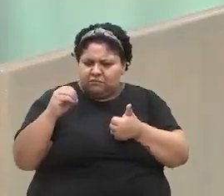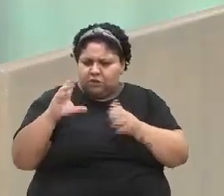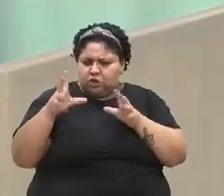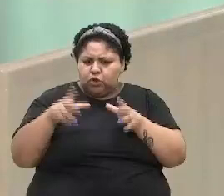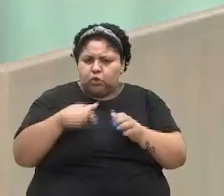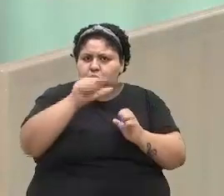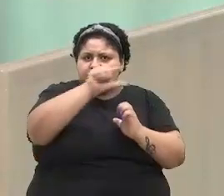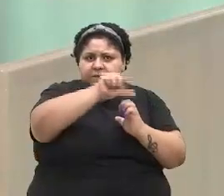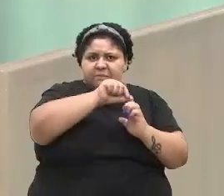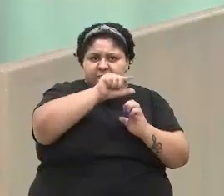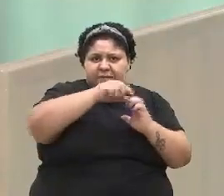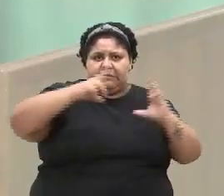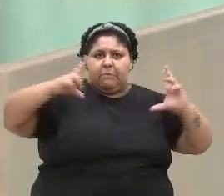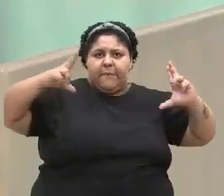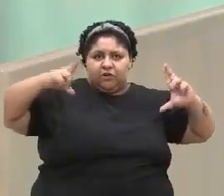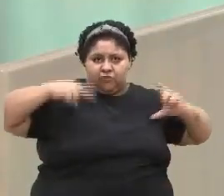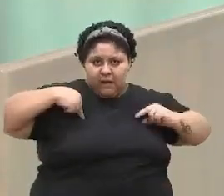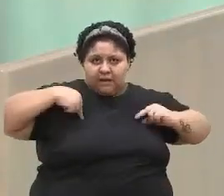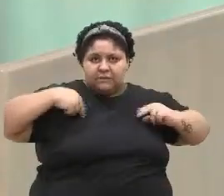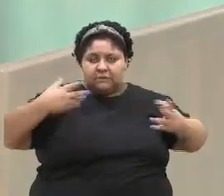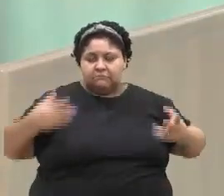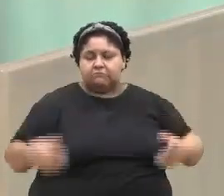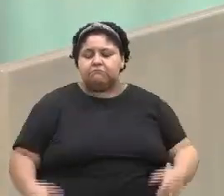empresas particulares.